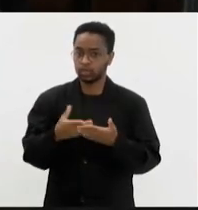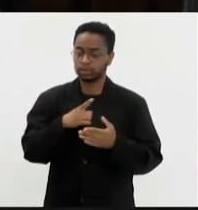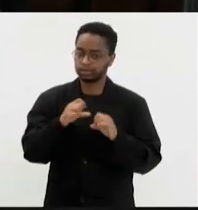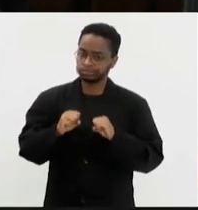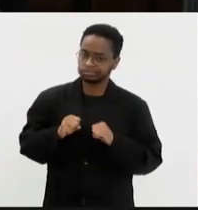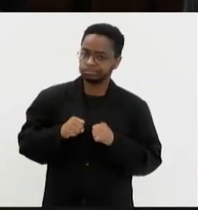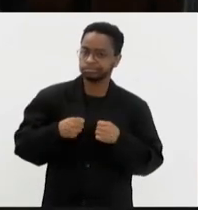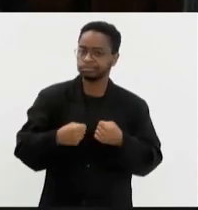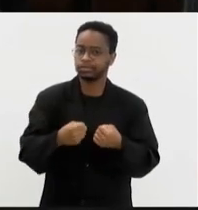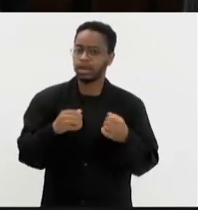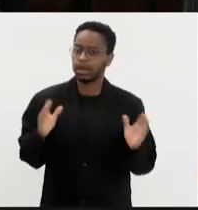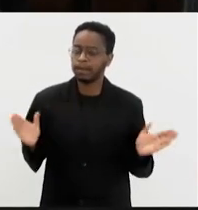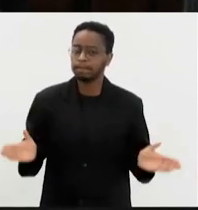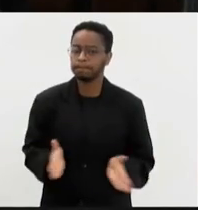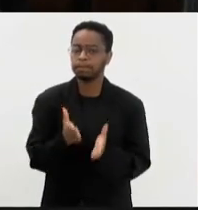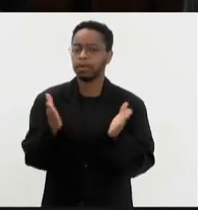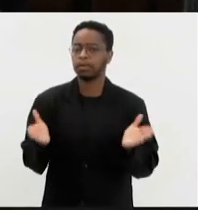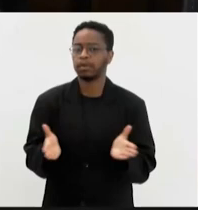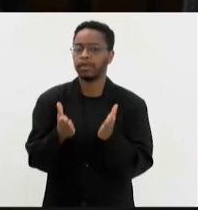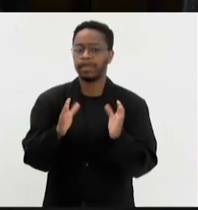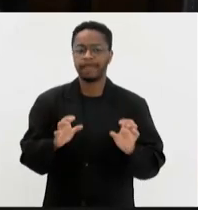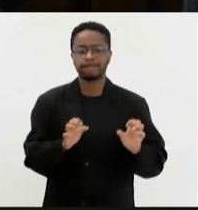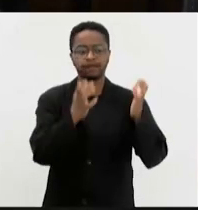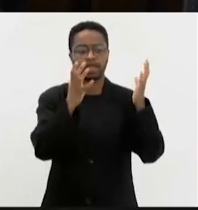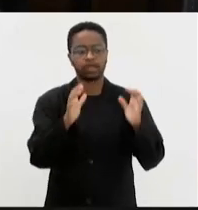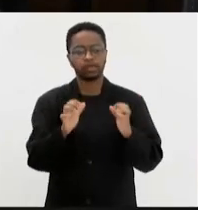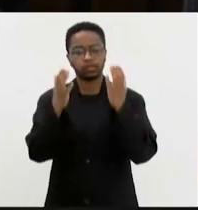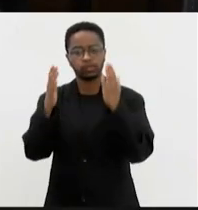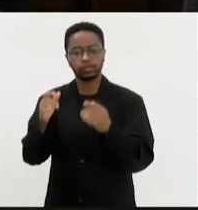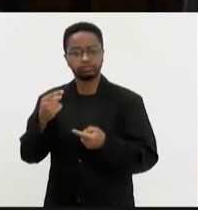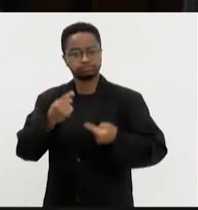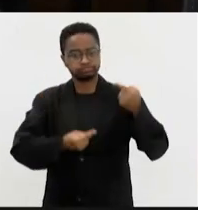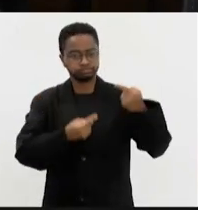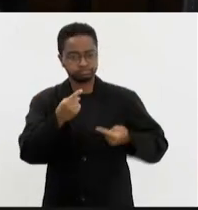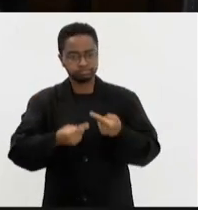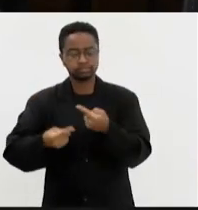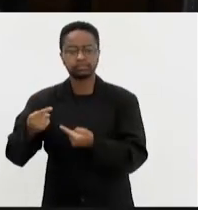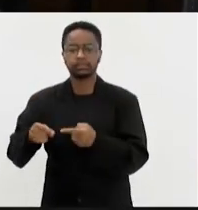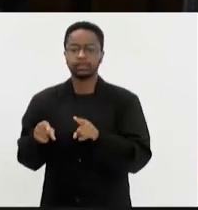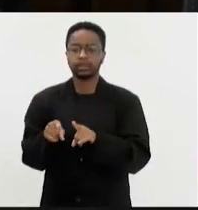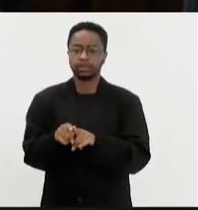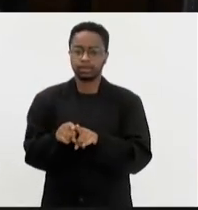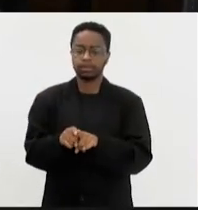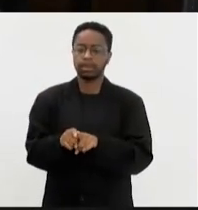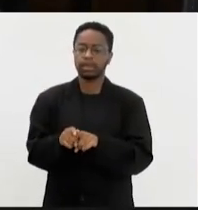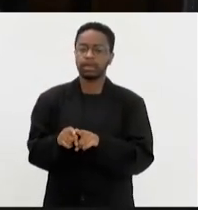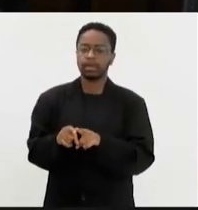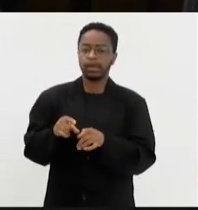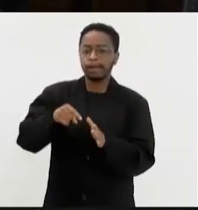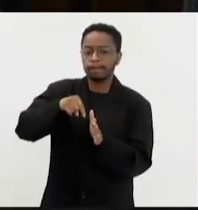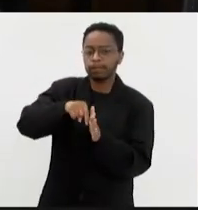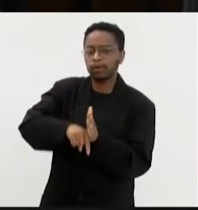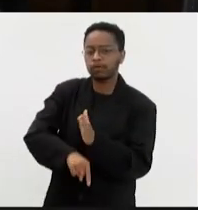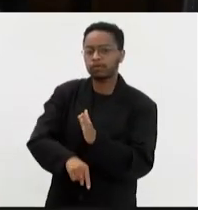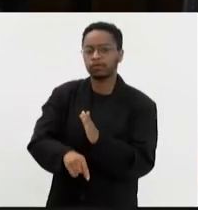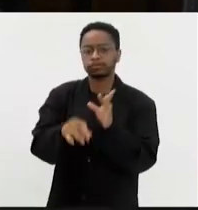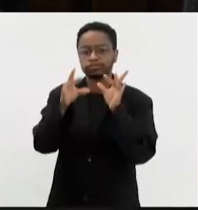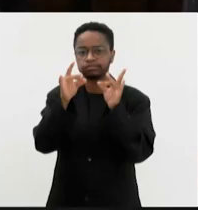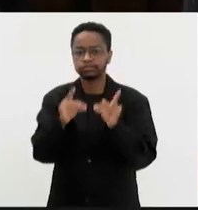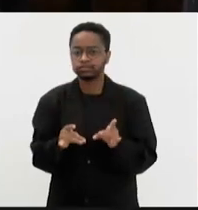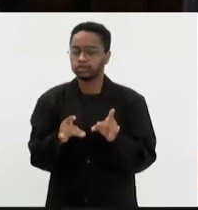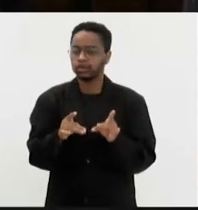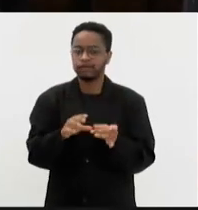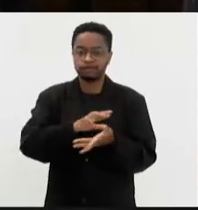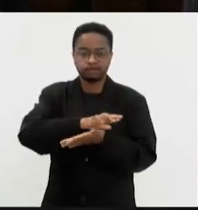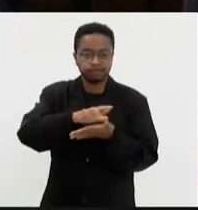em promover tantos eventos de debate de discussão e de aprofundamento quantos forem